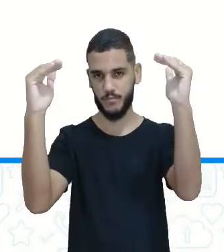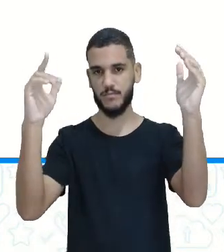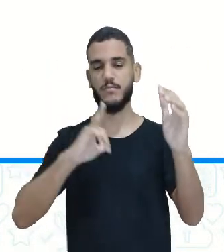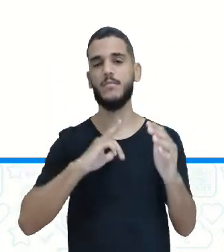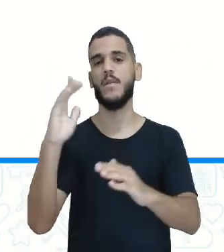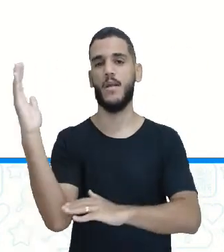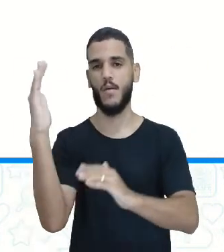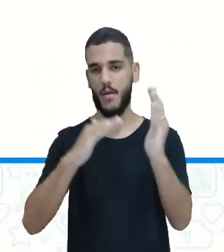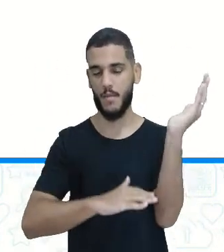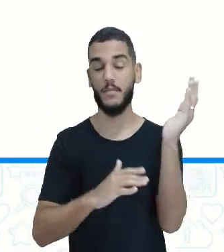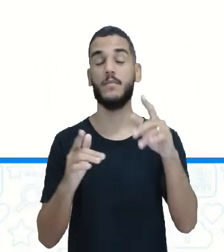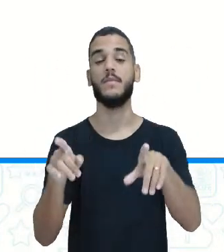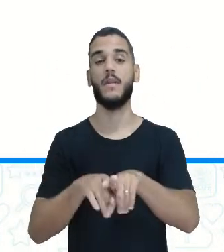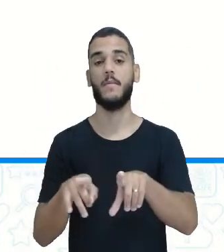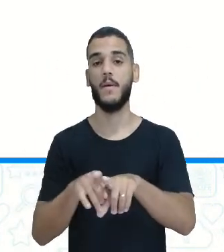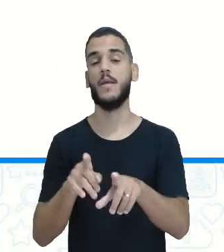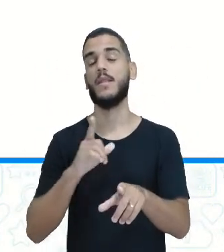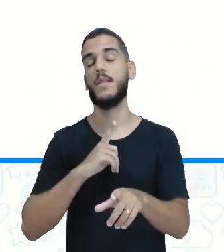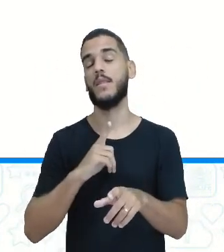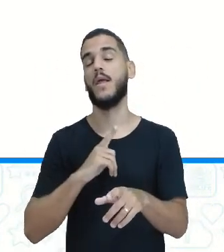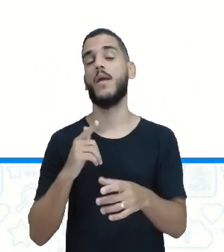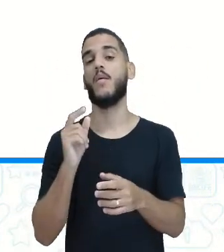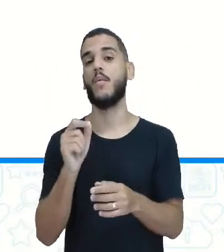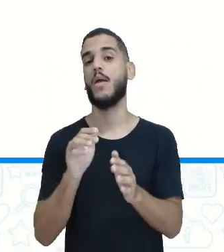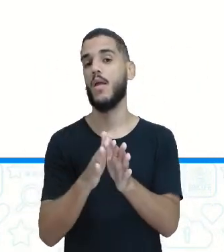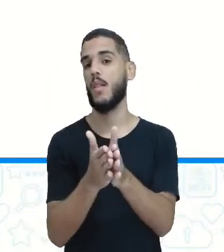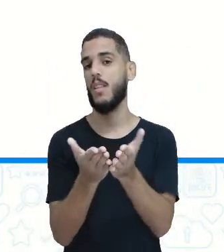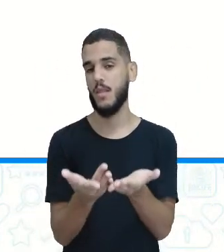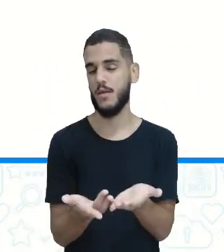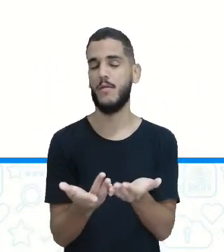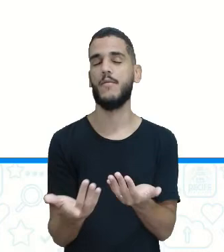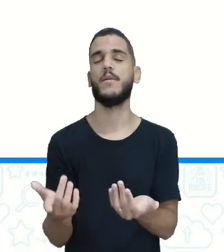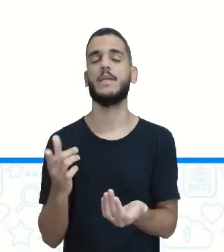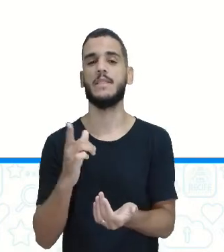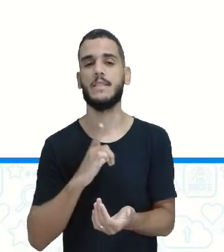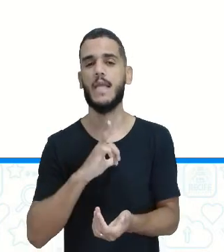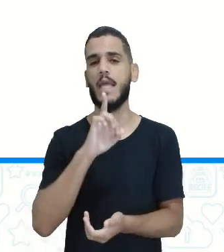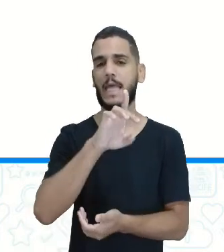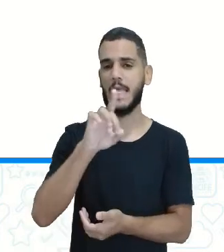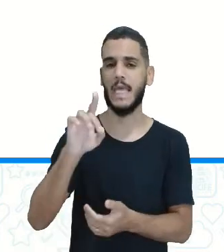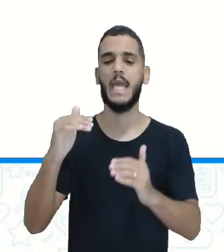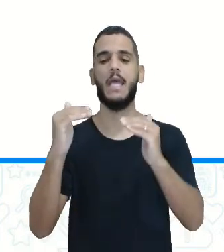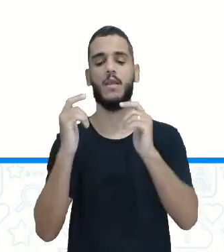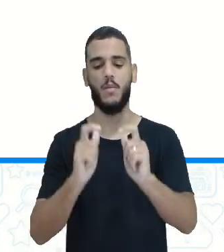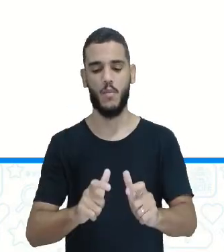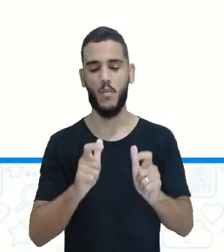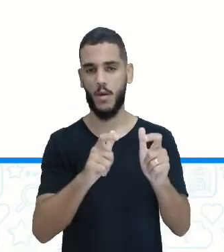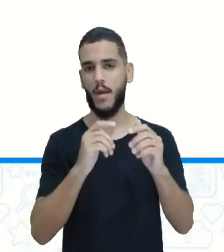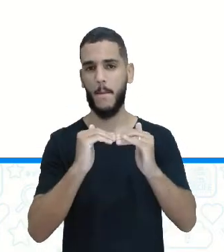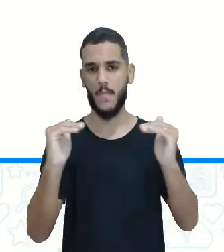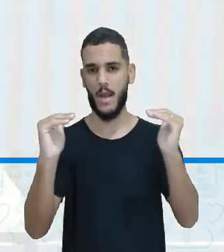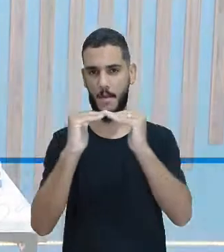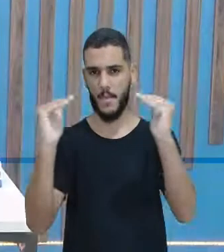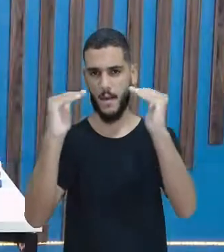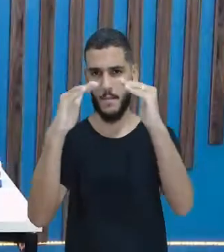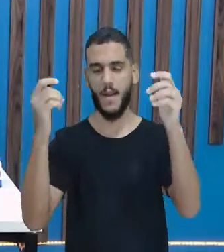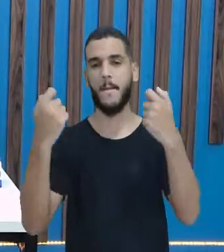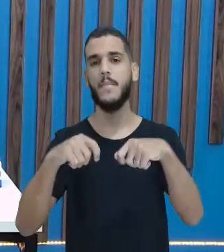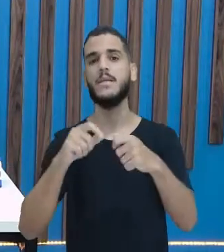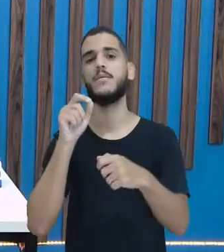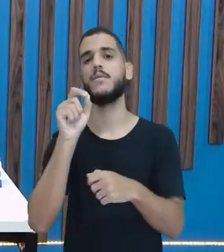e tenho a quantidade de livros que cabe em cada prateleira, o que, que a gente precisa